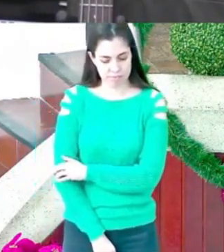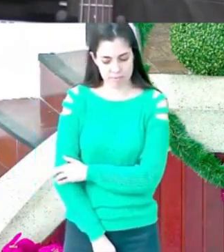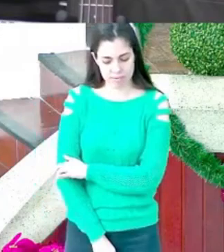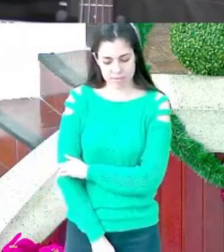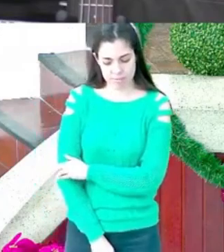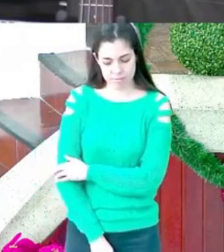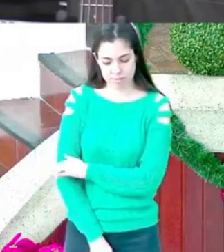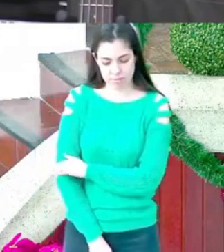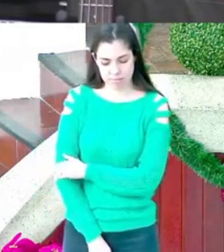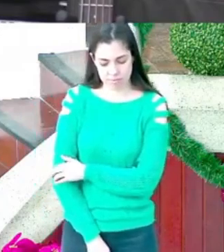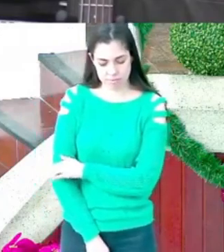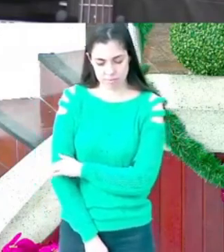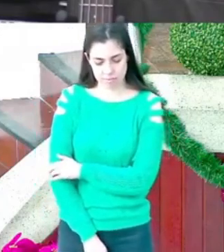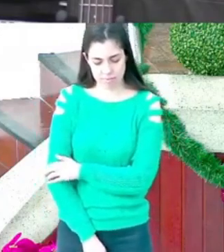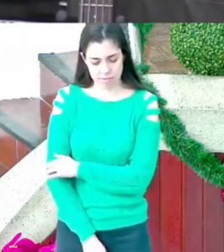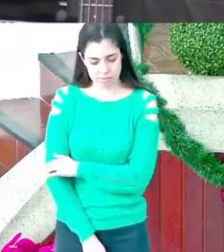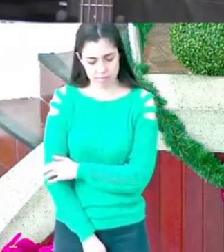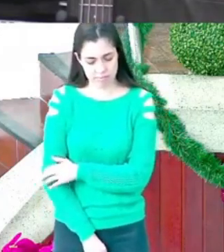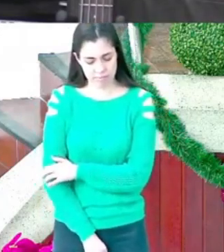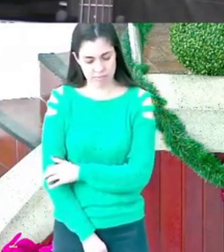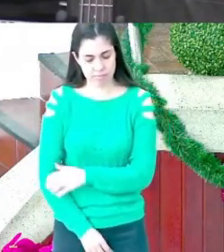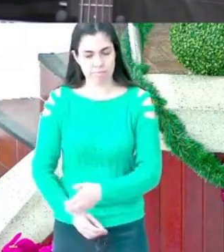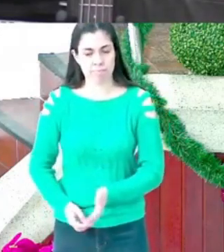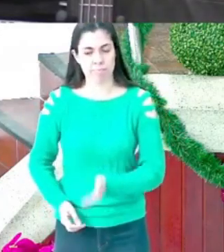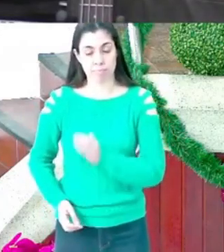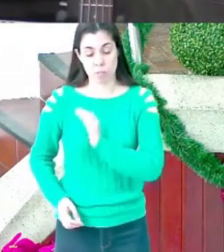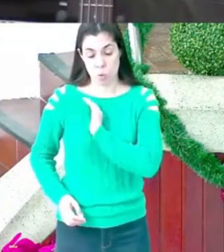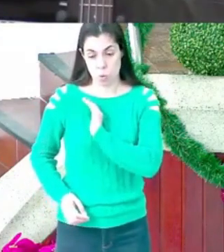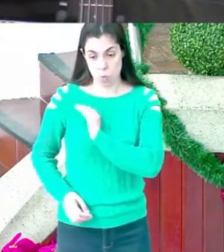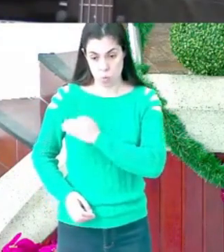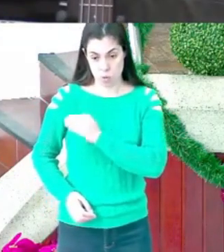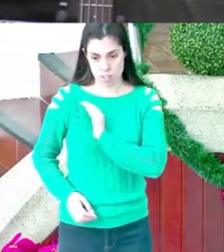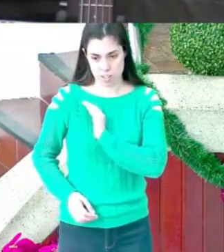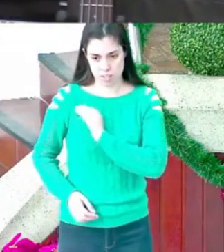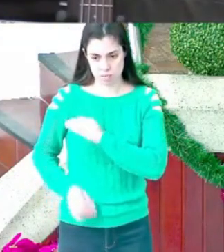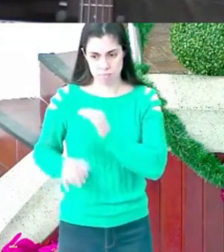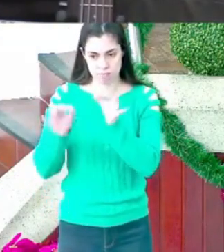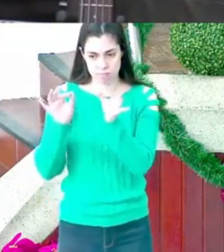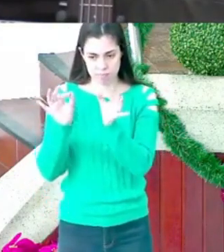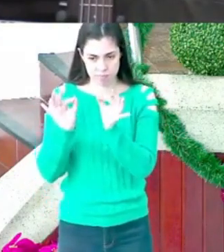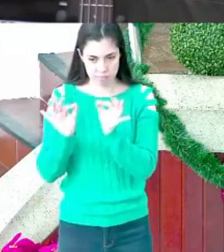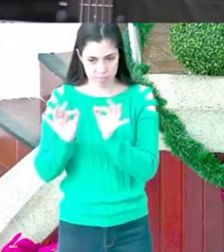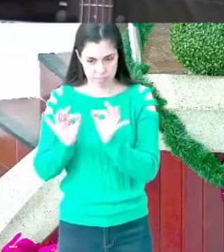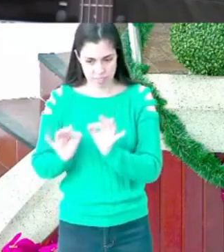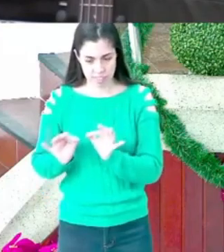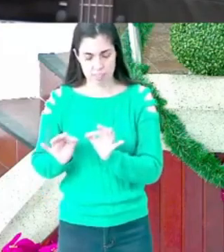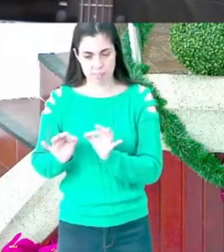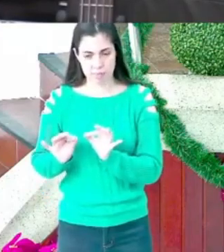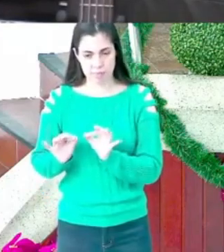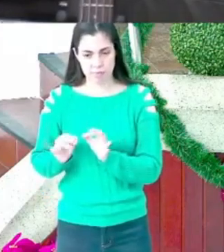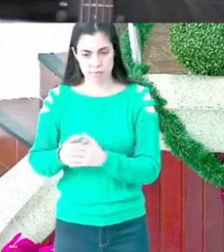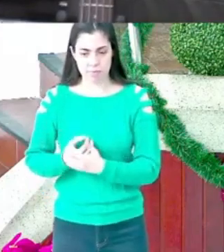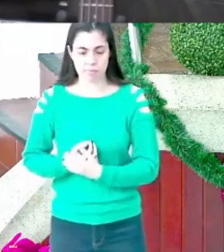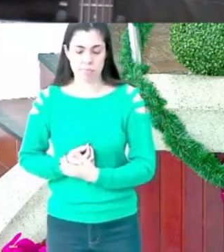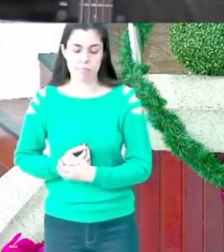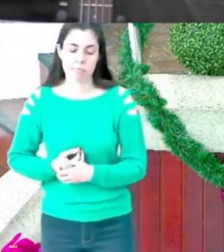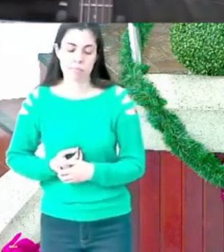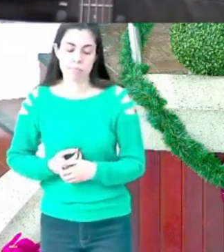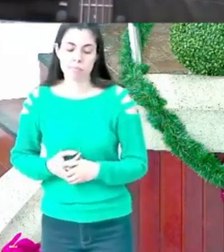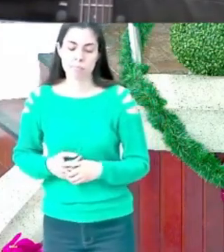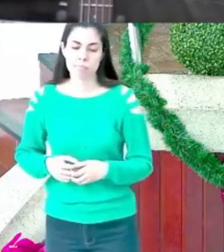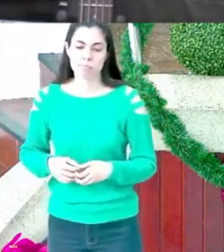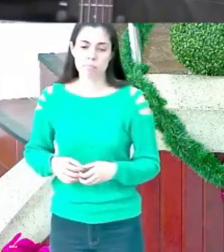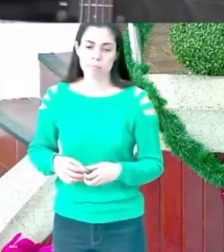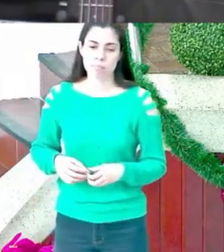uma disciplina do coração. A disciplina do coração. Eis aí a primeira disciplina